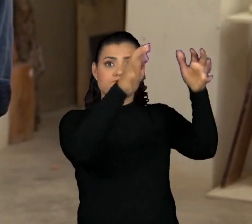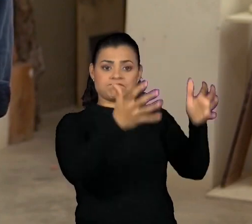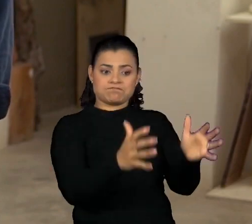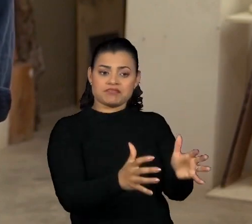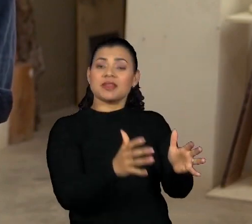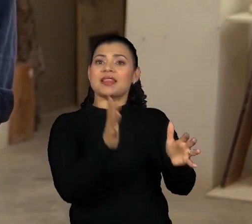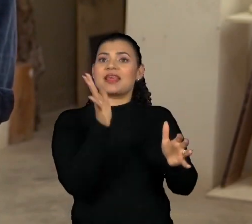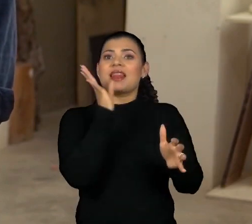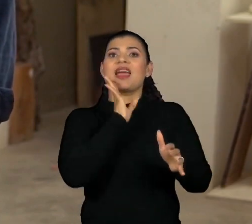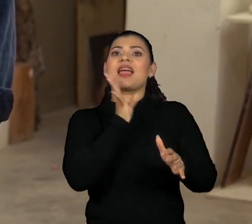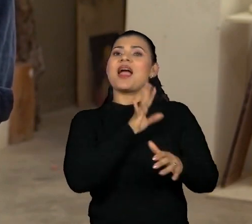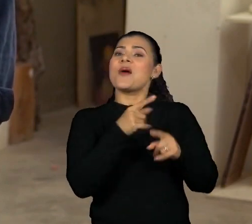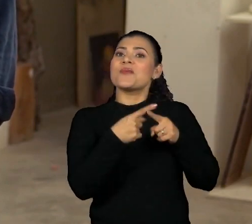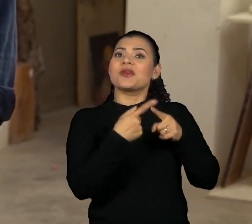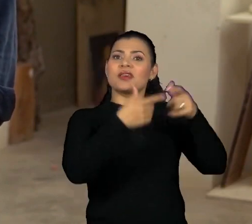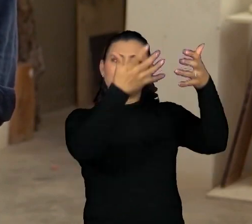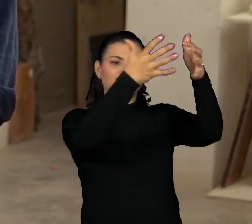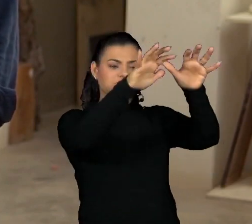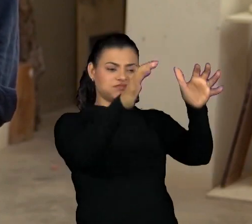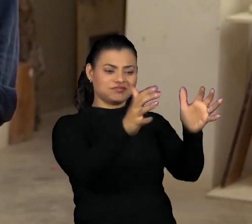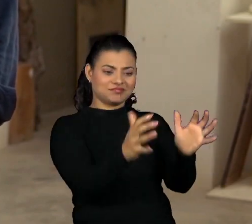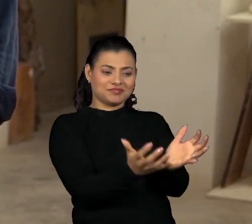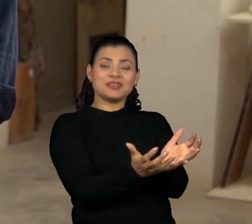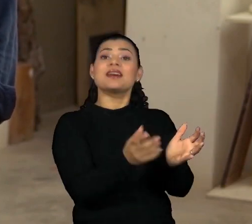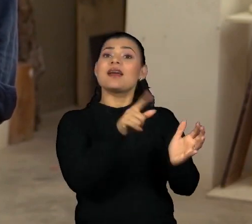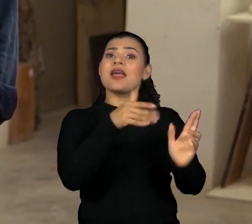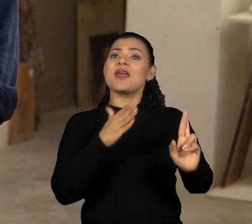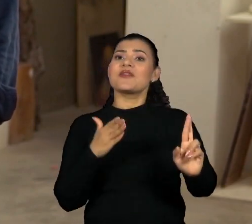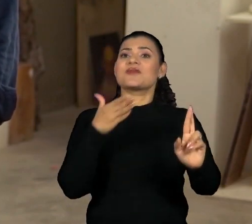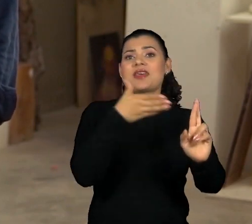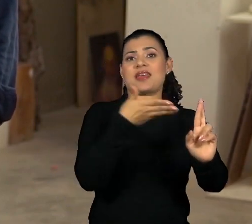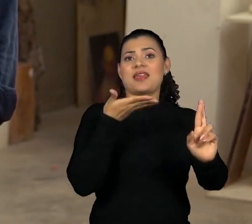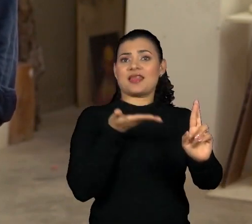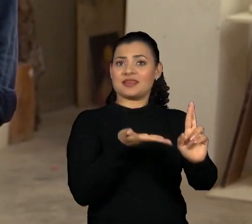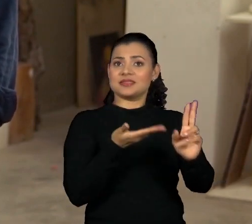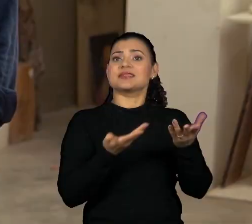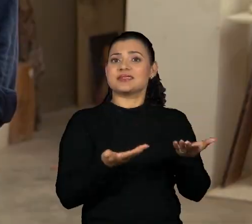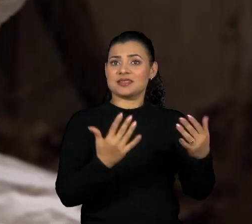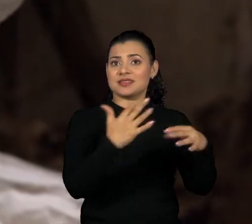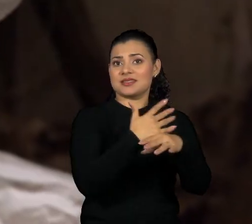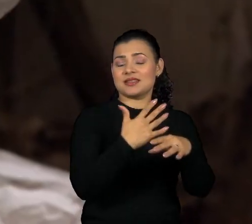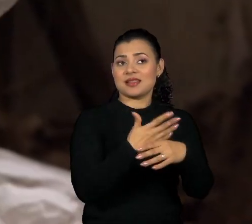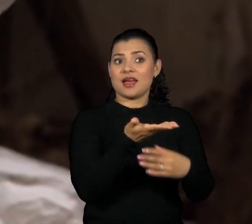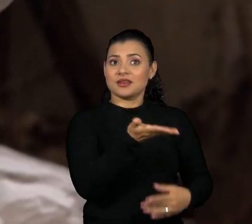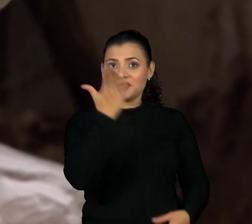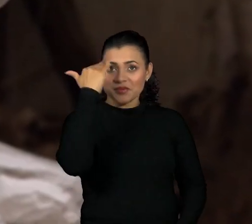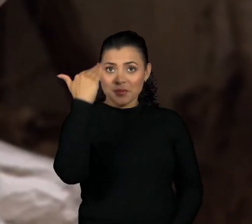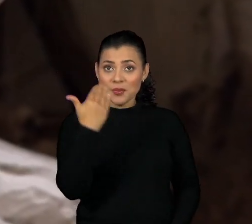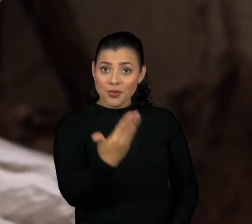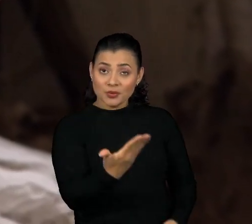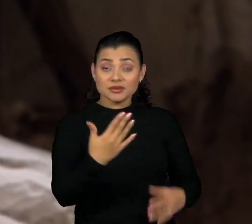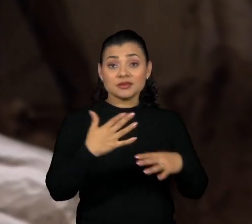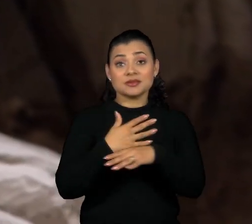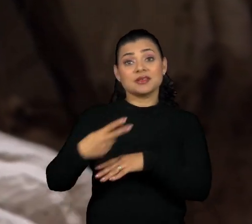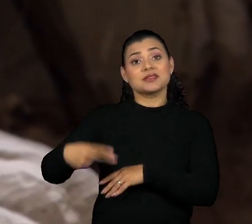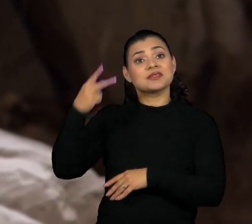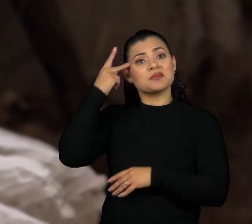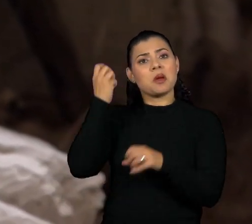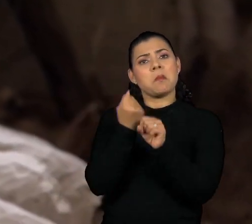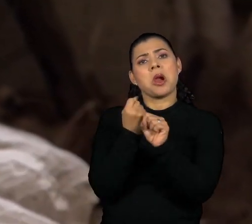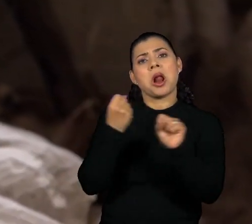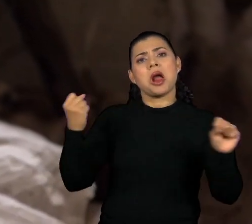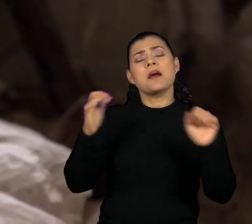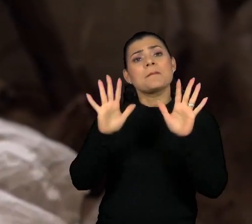legal porque ela acaba sendo uma referência numa cidade. Você vê que São Paulo é uma cidade mutante, mas